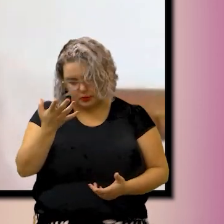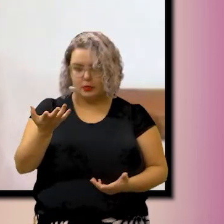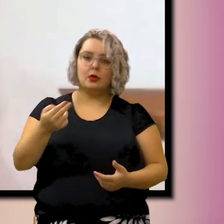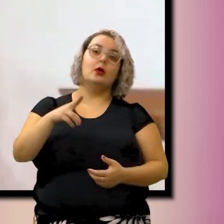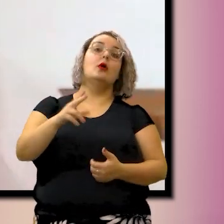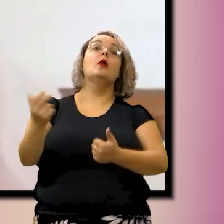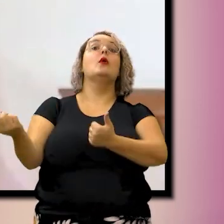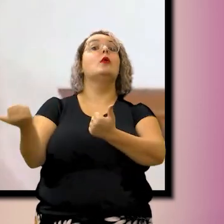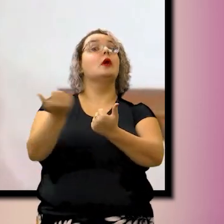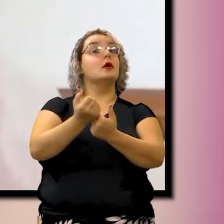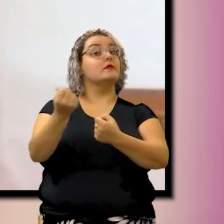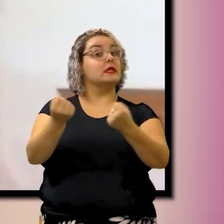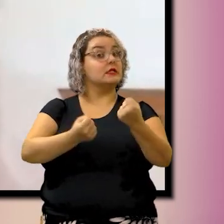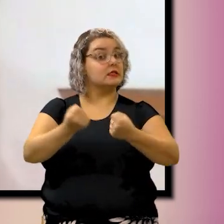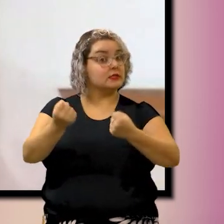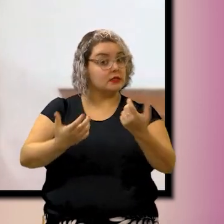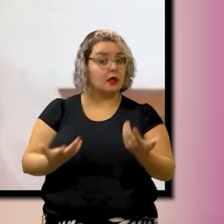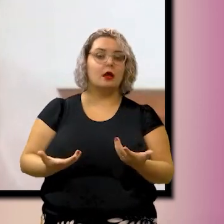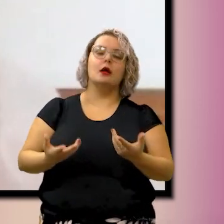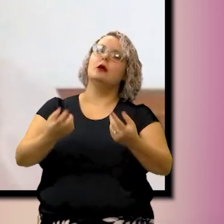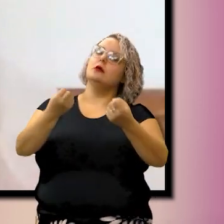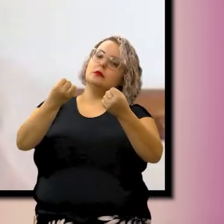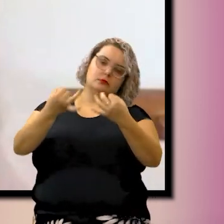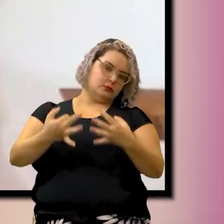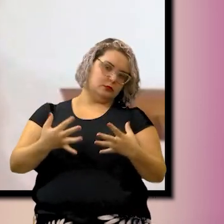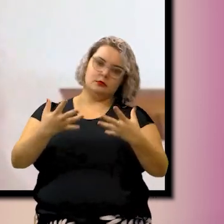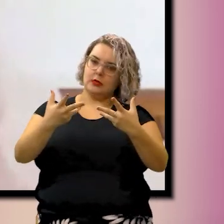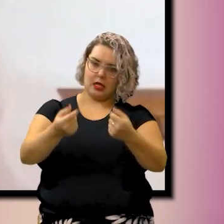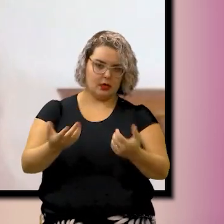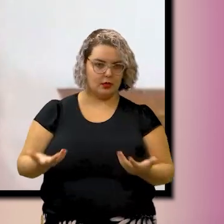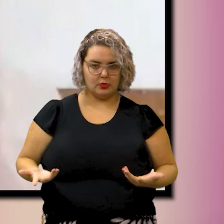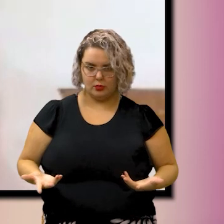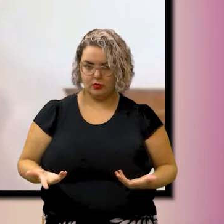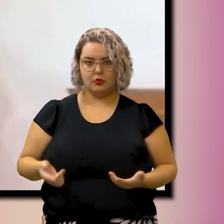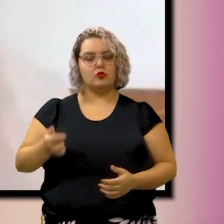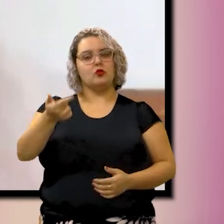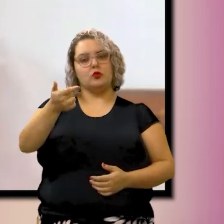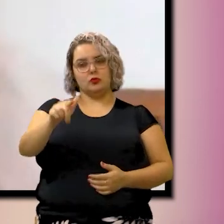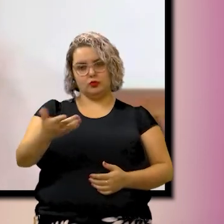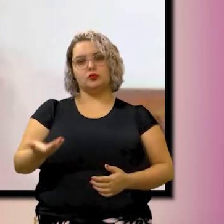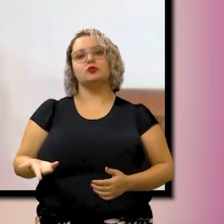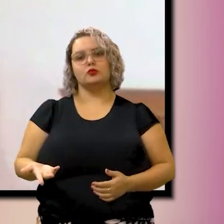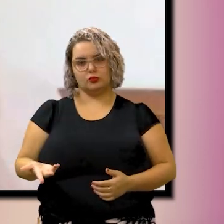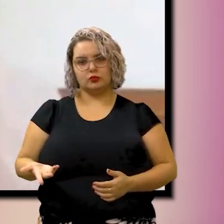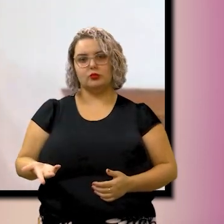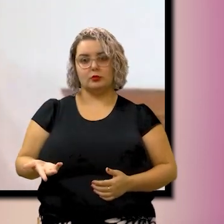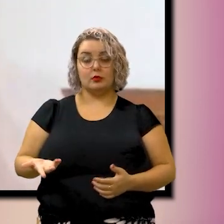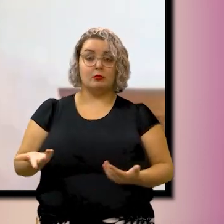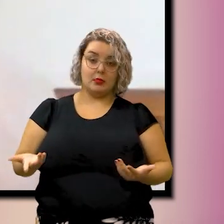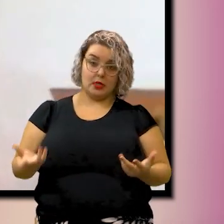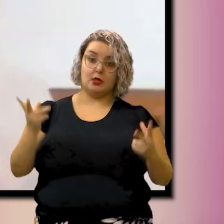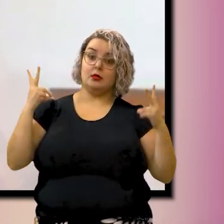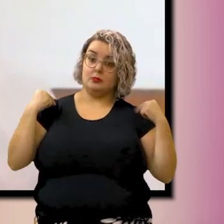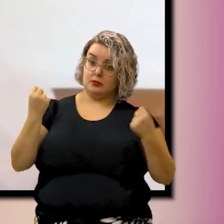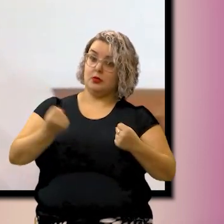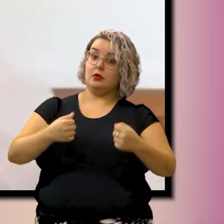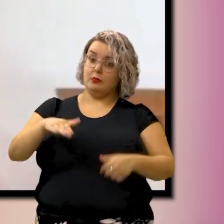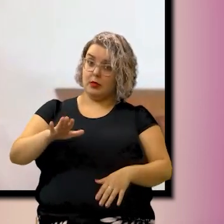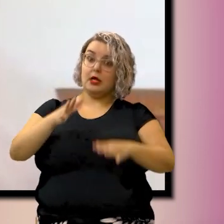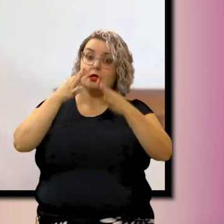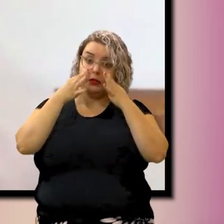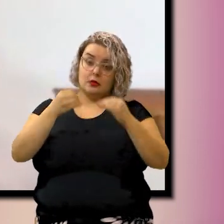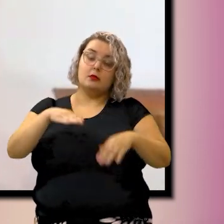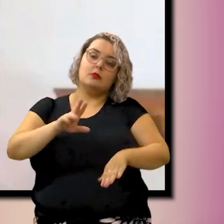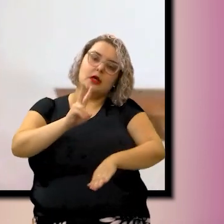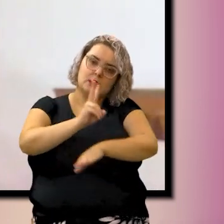dirigir com sono, então revezar esse volante. As orientações aqui, elas vão se repetir, mas com o motorista a gente tem